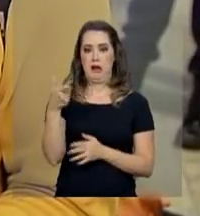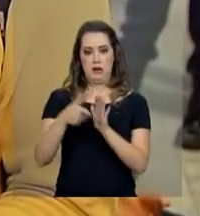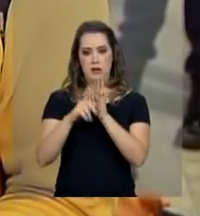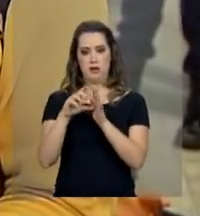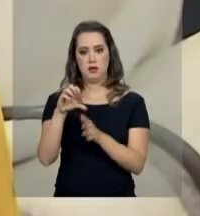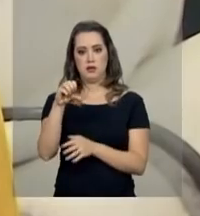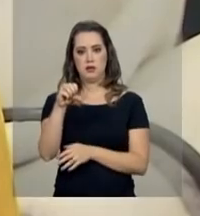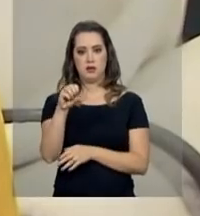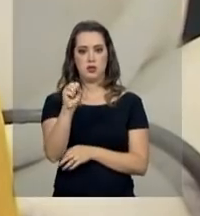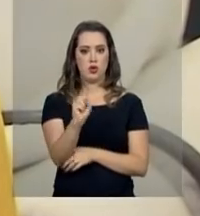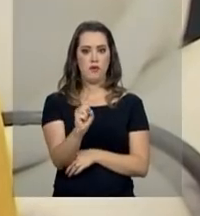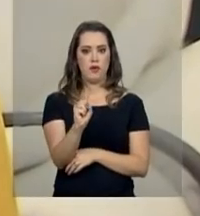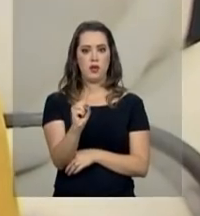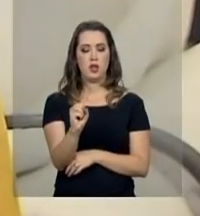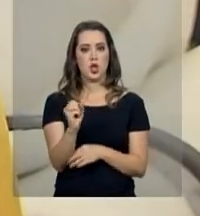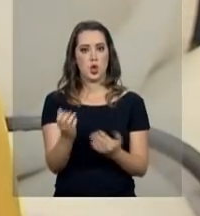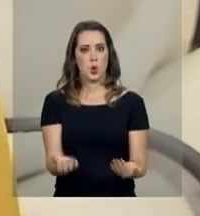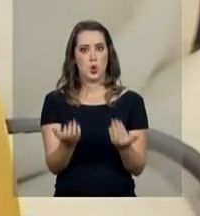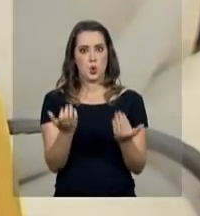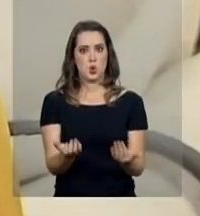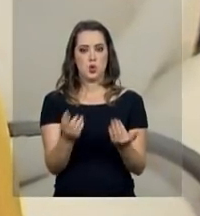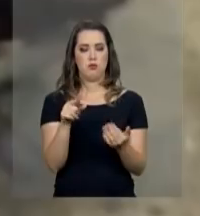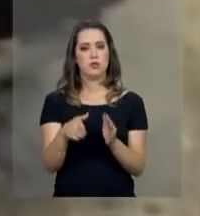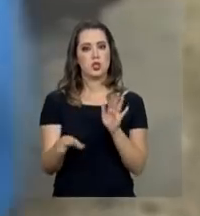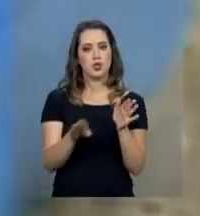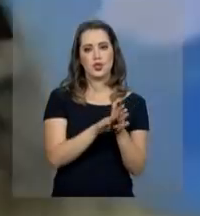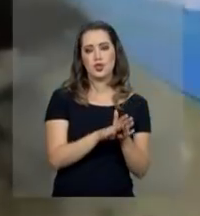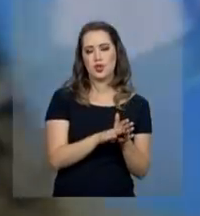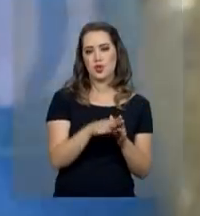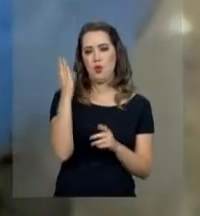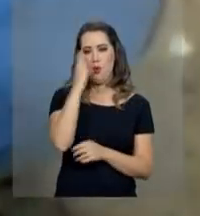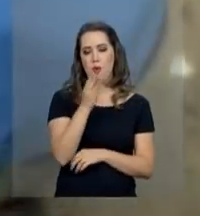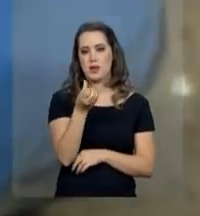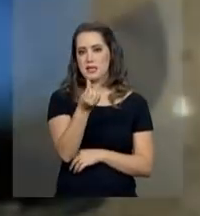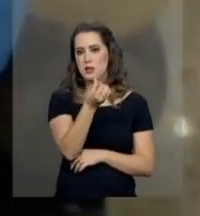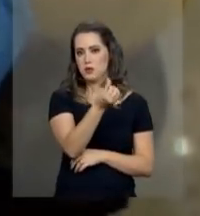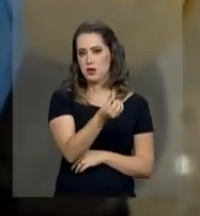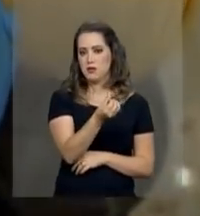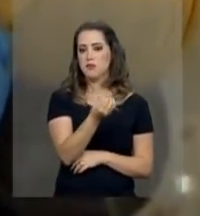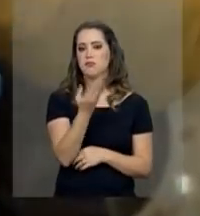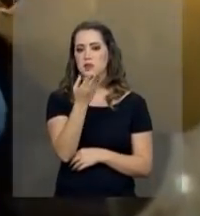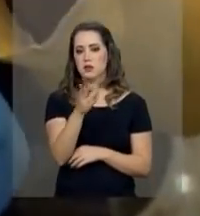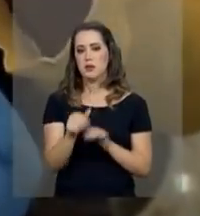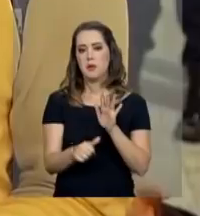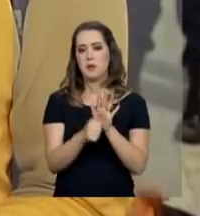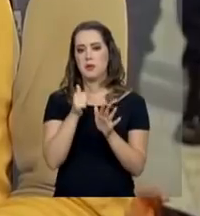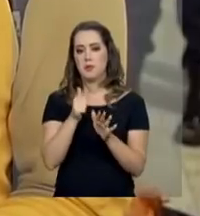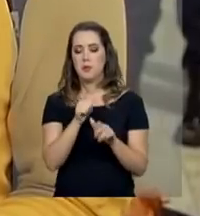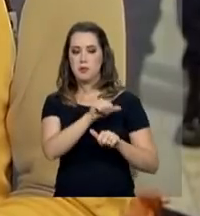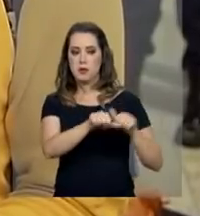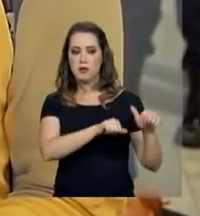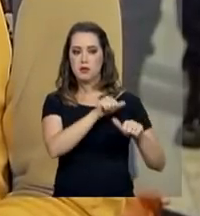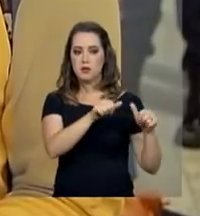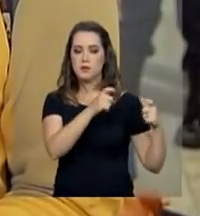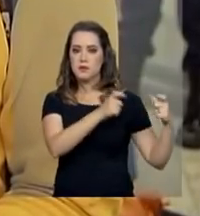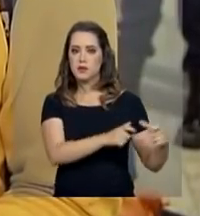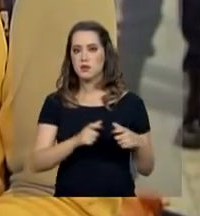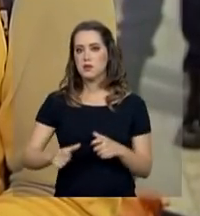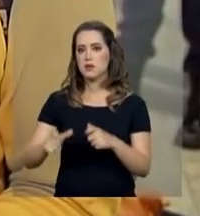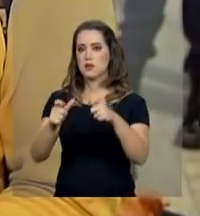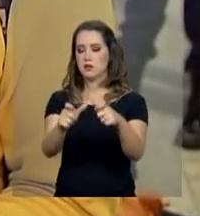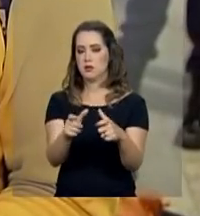quilos. Quando chegou ao Brasil, estava com 66. Oswaldo participou do primeiro processo de interiorização de